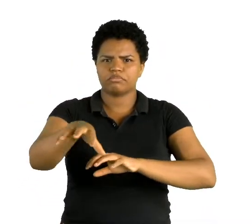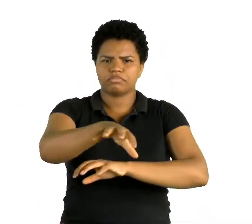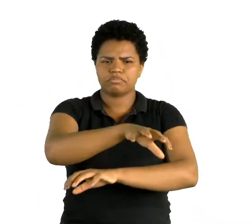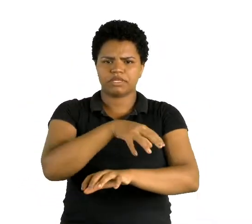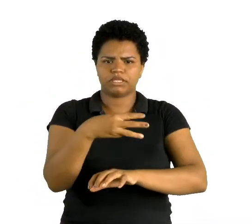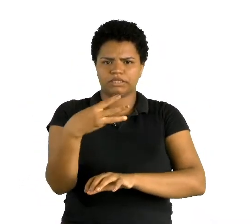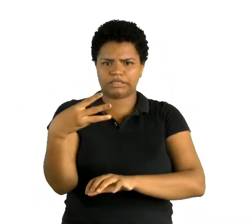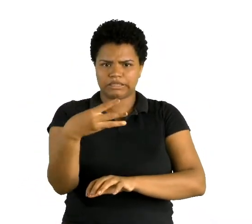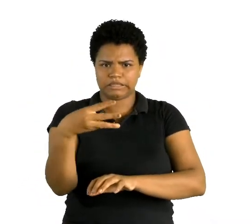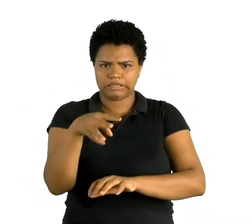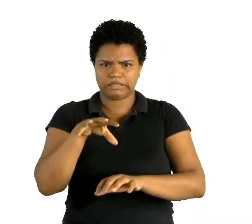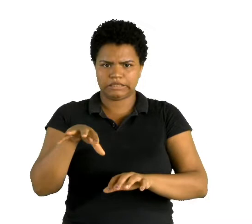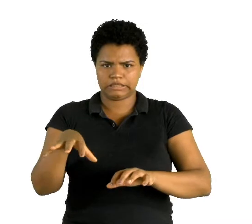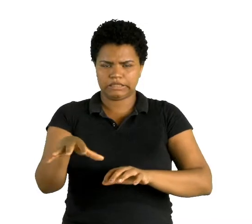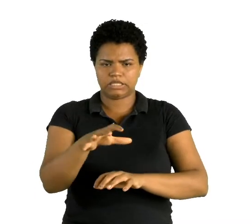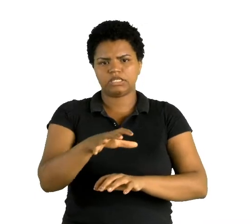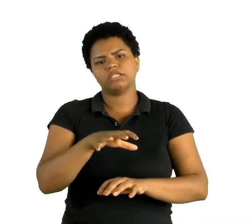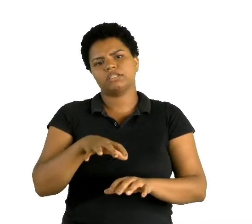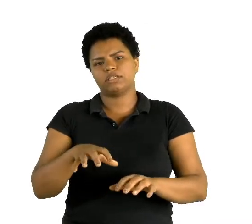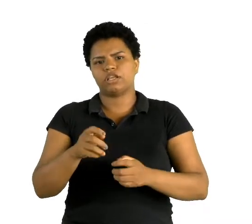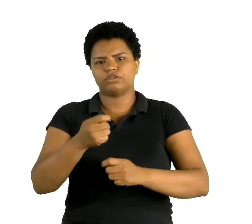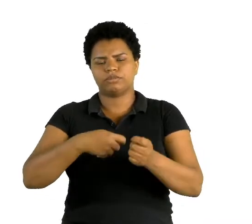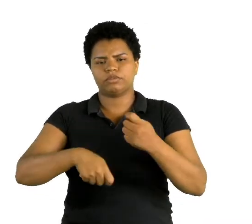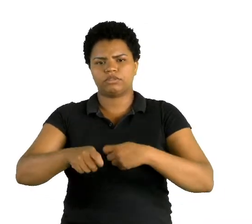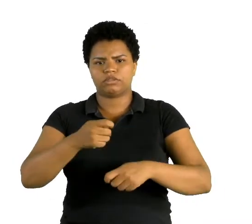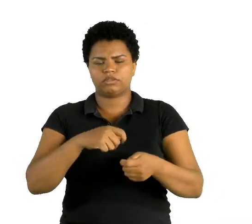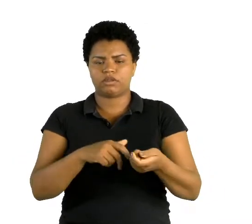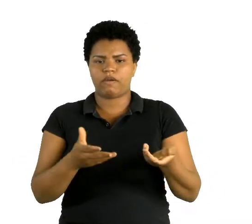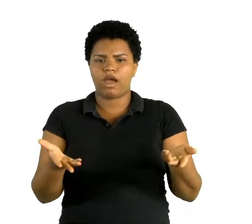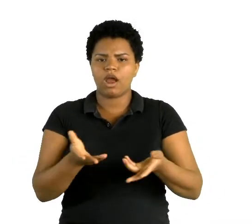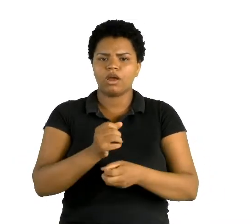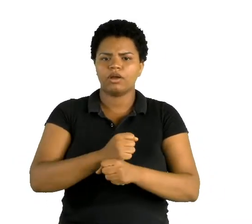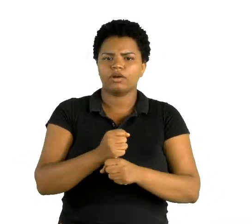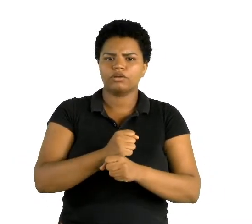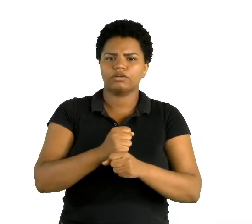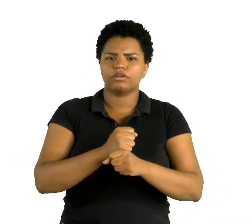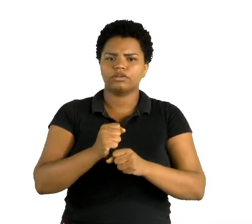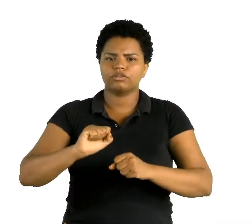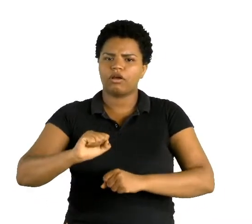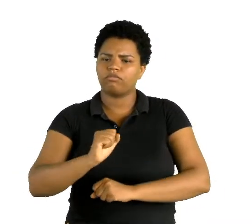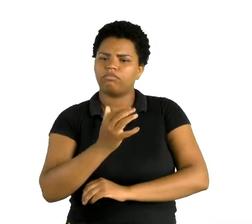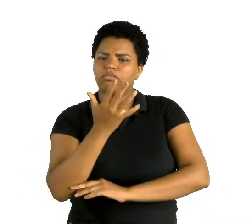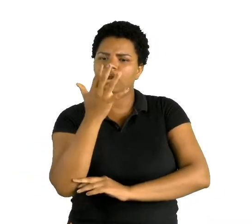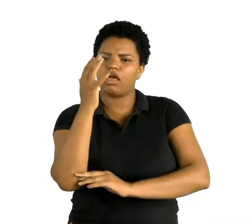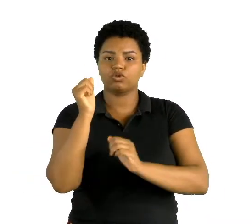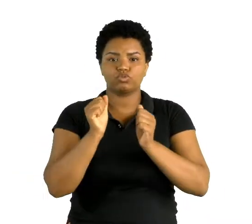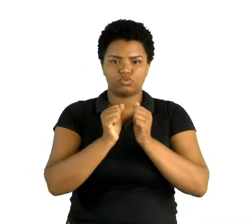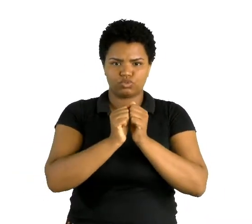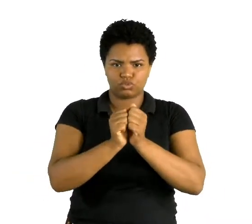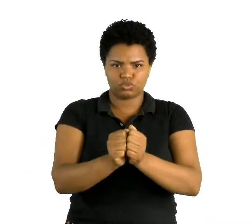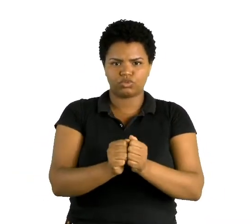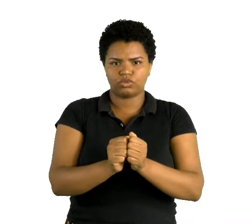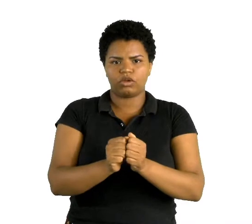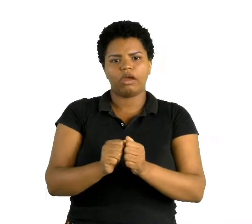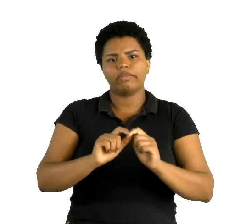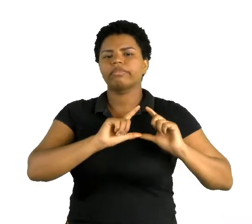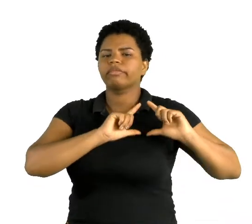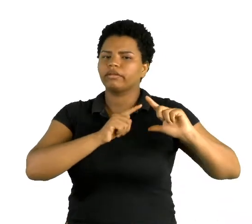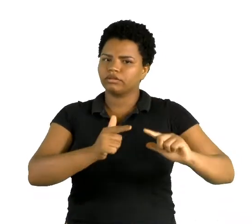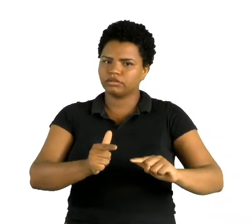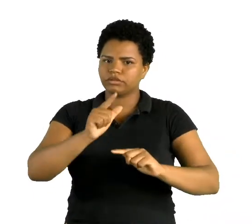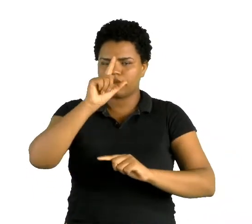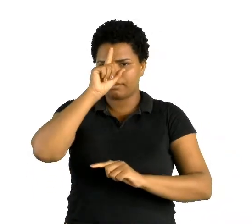regiões administrativas. Neste ano, todos floresceram juntos, dos tradicionais amarelos aos